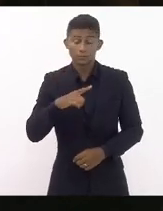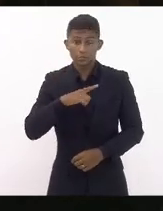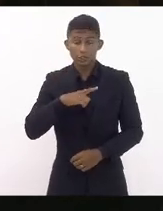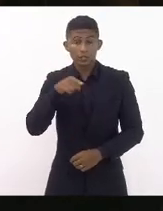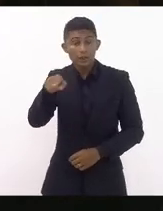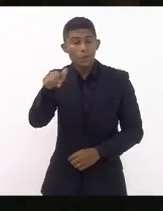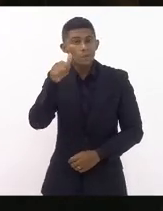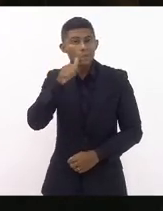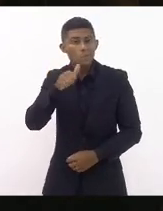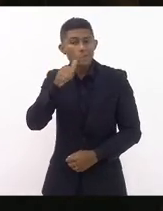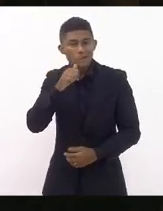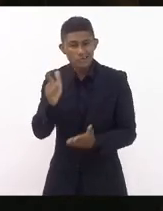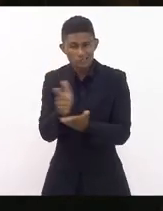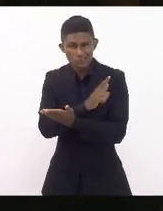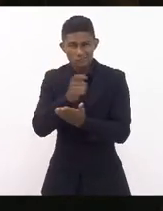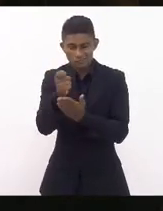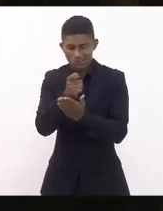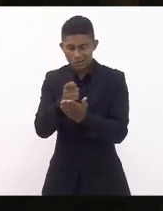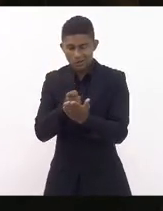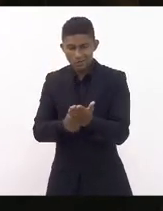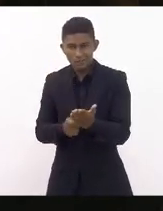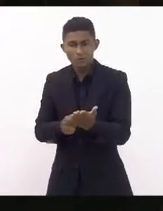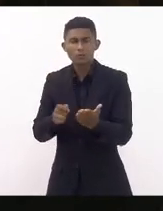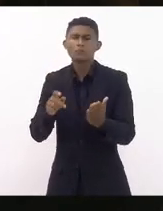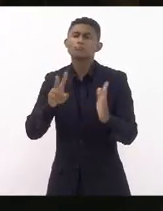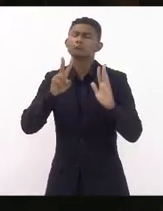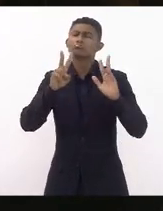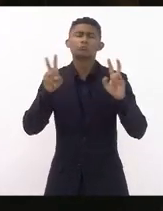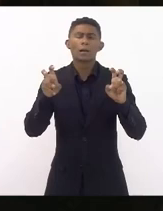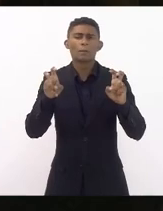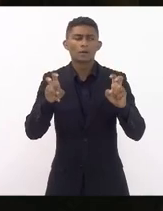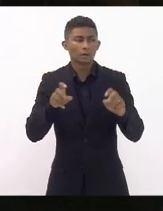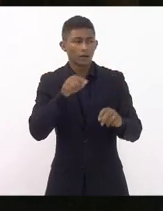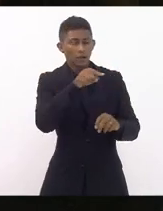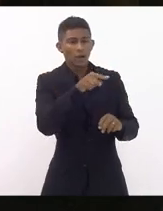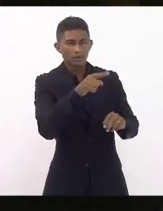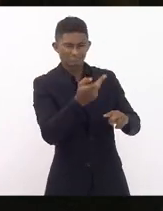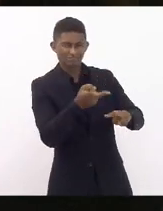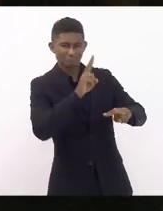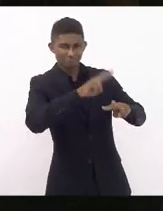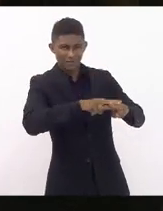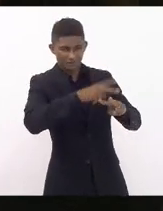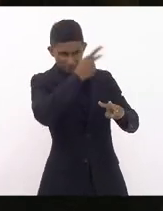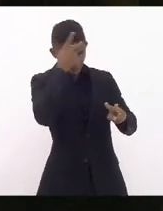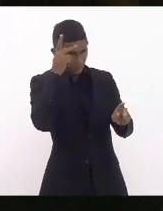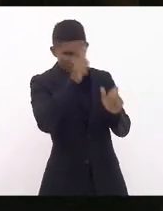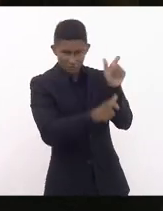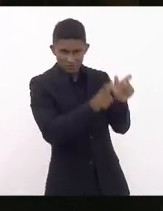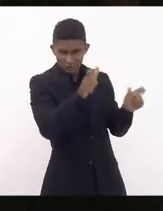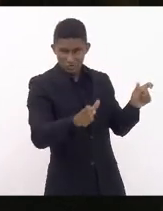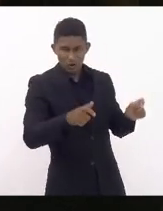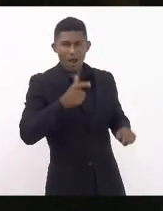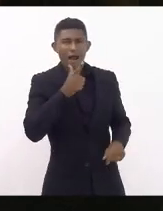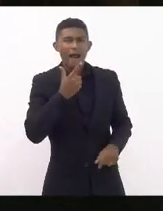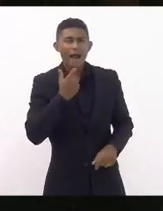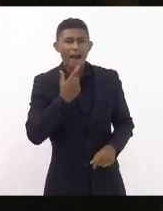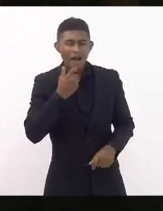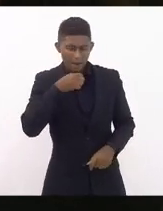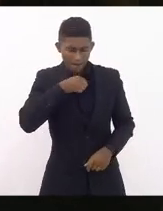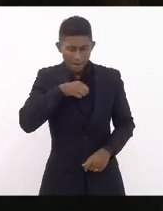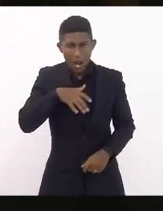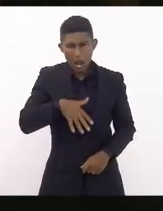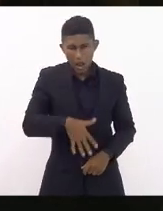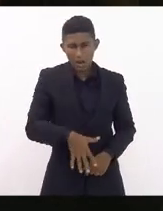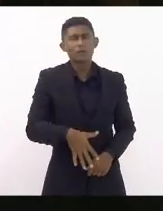livro chamado Presos que Menstruam. Presos que Menstruam. E ela falava desse trabalho de